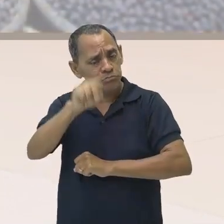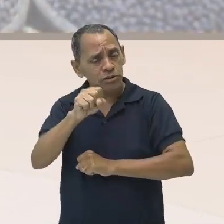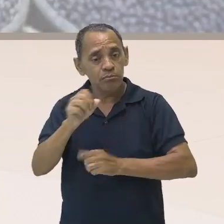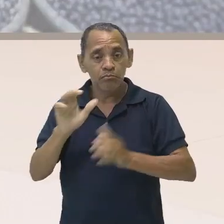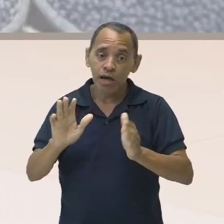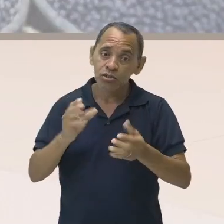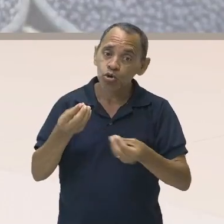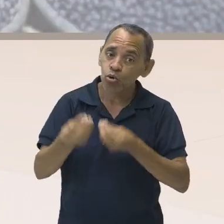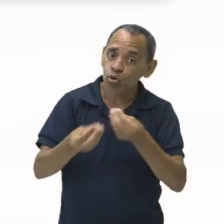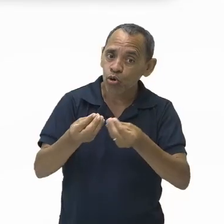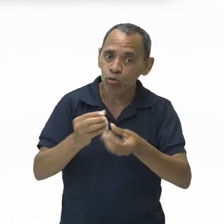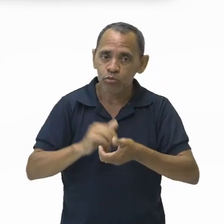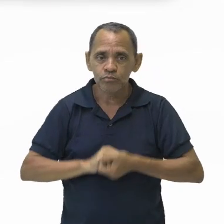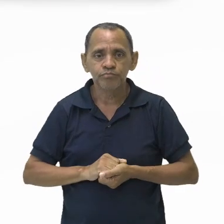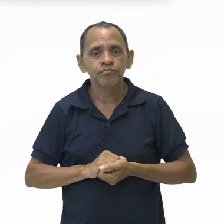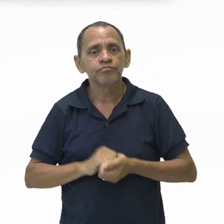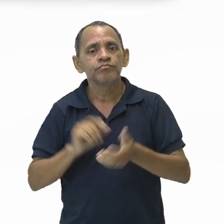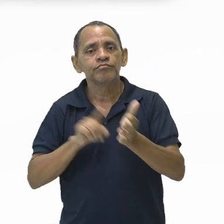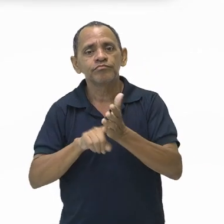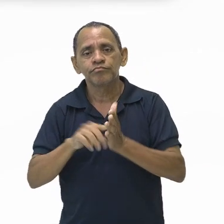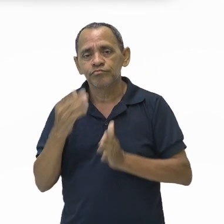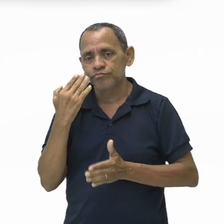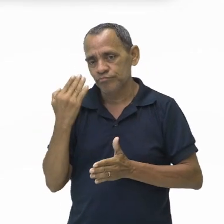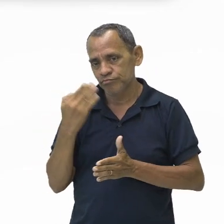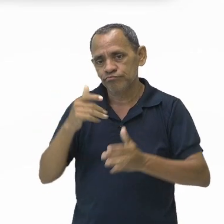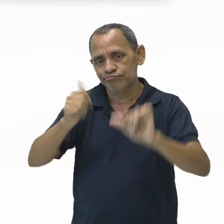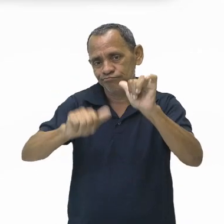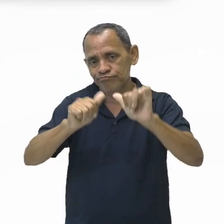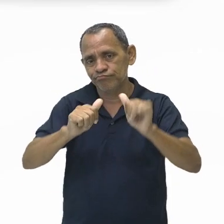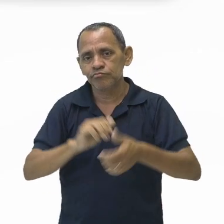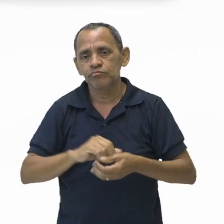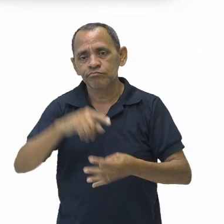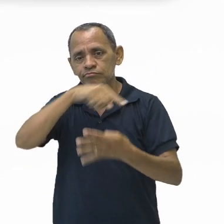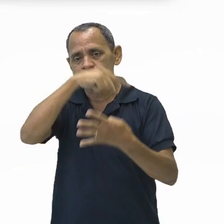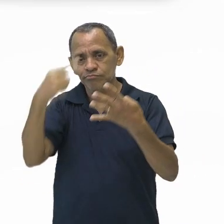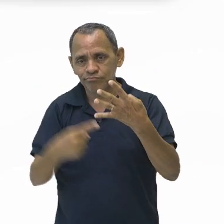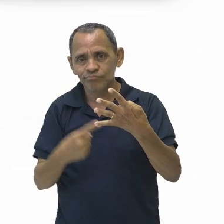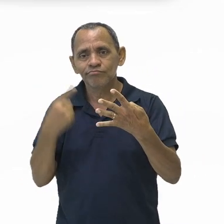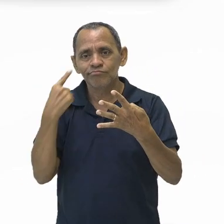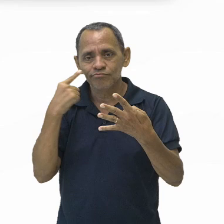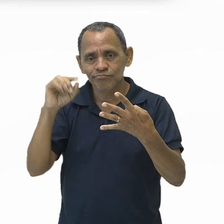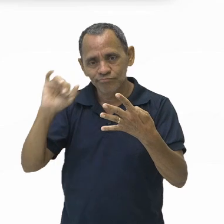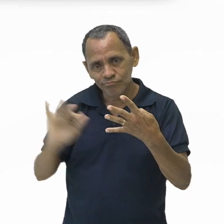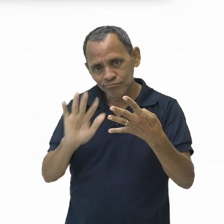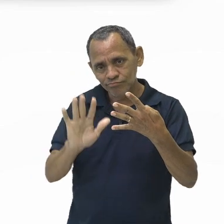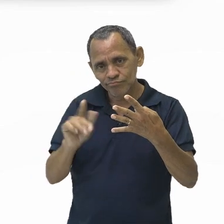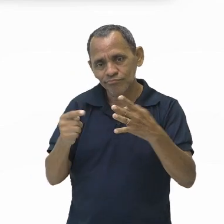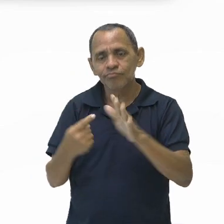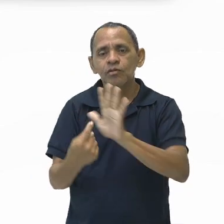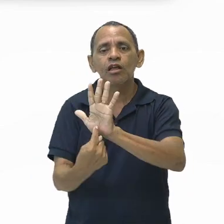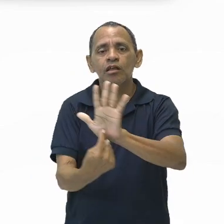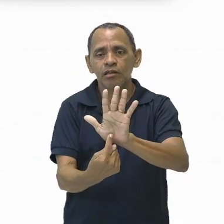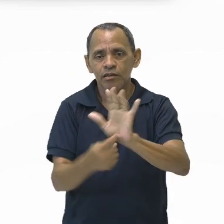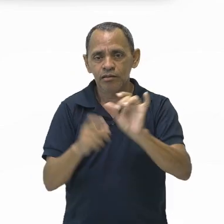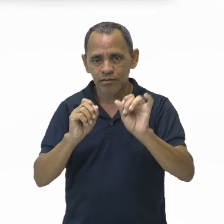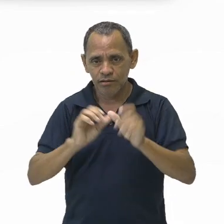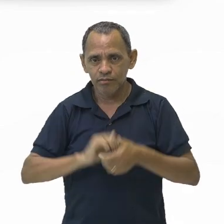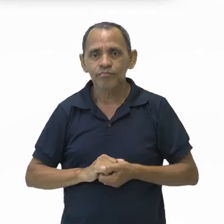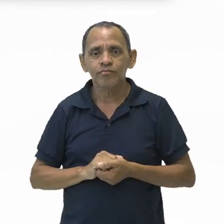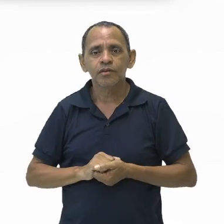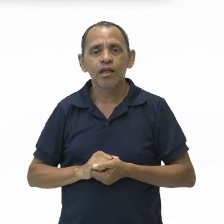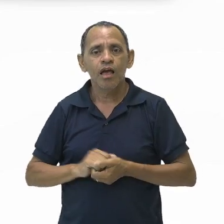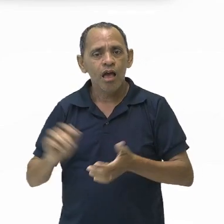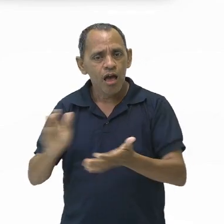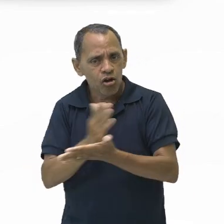começar verificando nessa primeira tela agora. Olha só, essas 4 imagens, elas sugerem, né, algumas atividades que têm sido